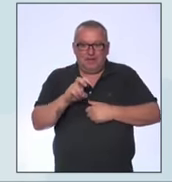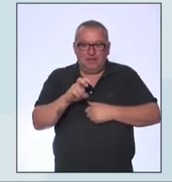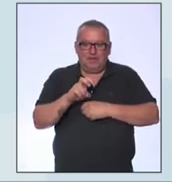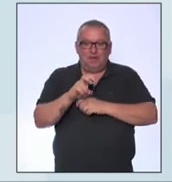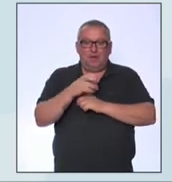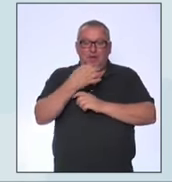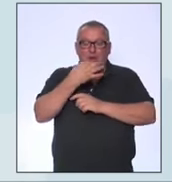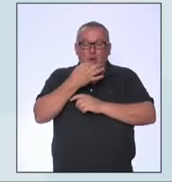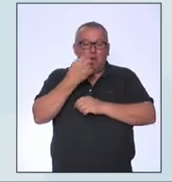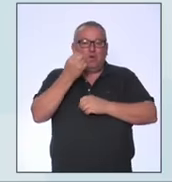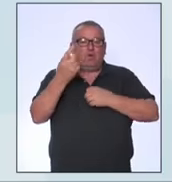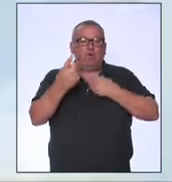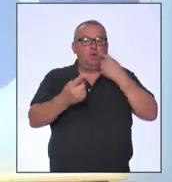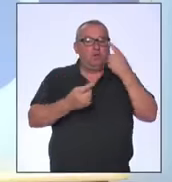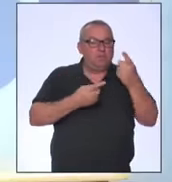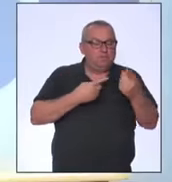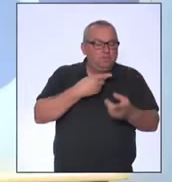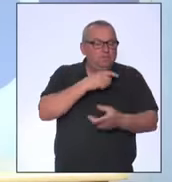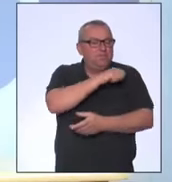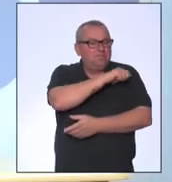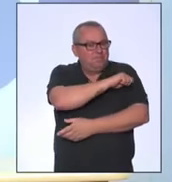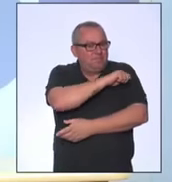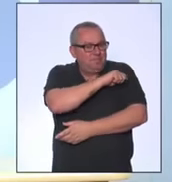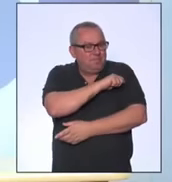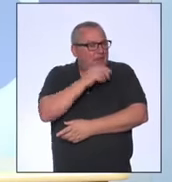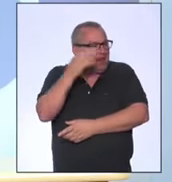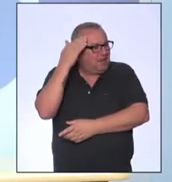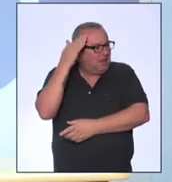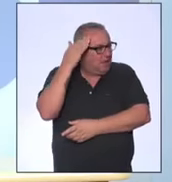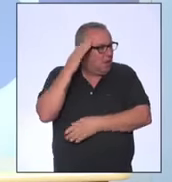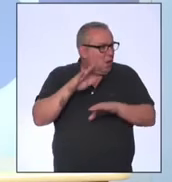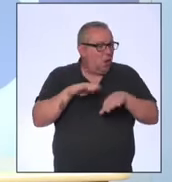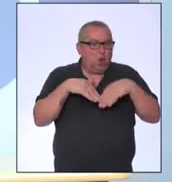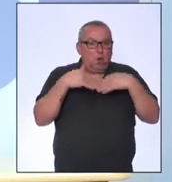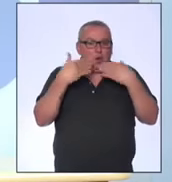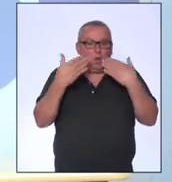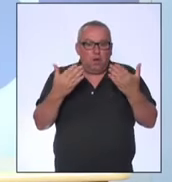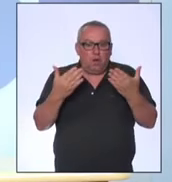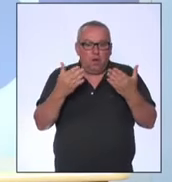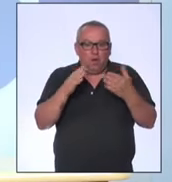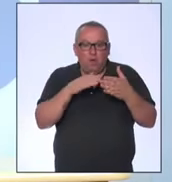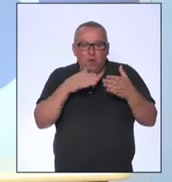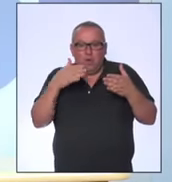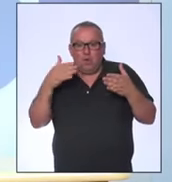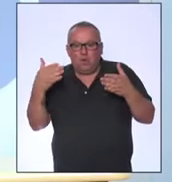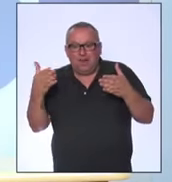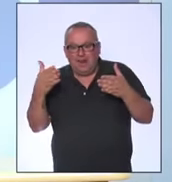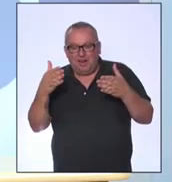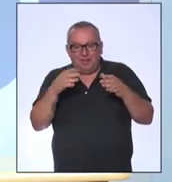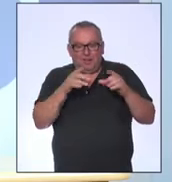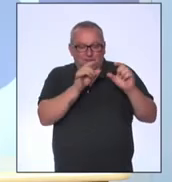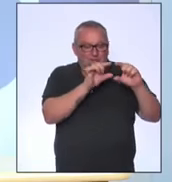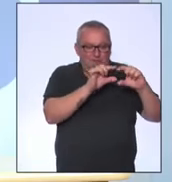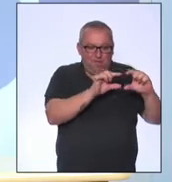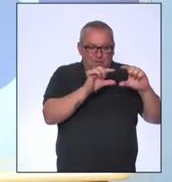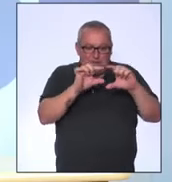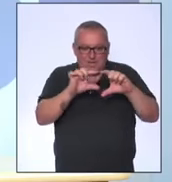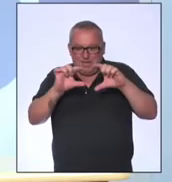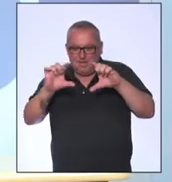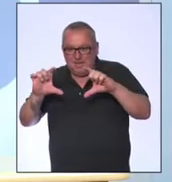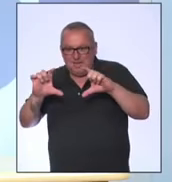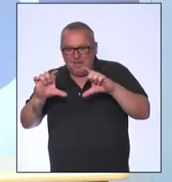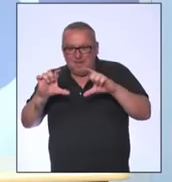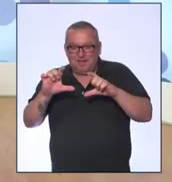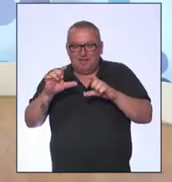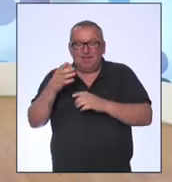e algum desses estudantes entenderam que qual que seria O lado da figura, a né? figura, o lado, né? Esqueceram